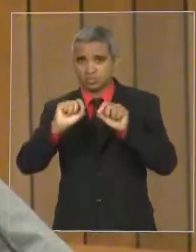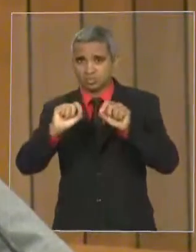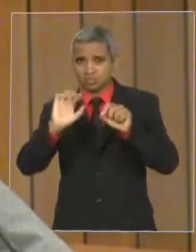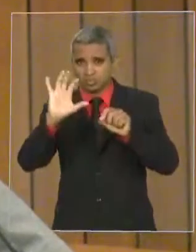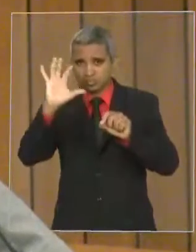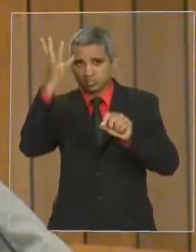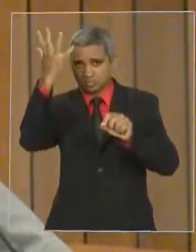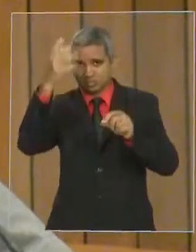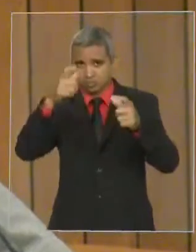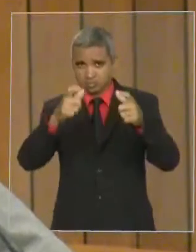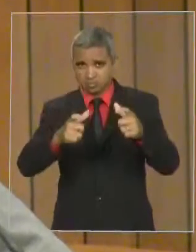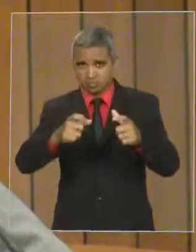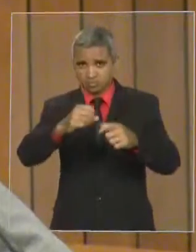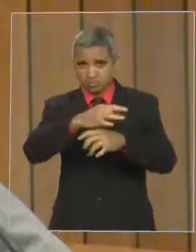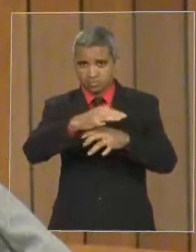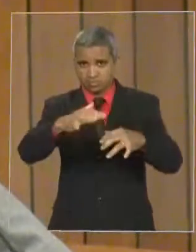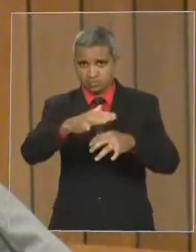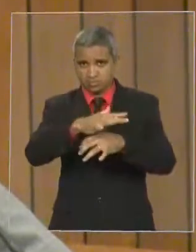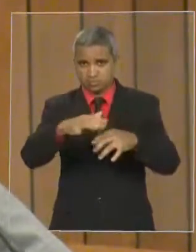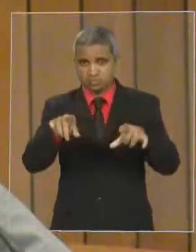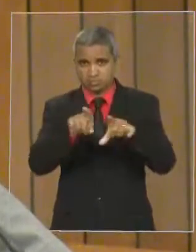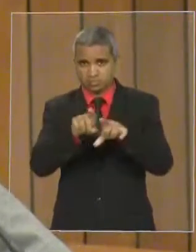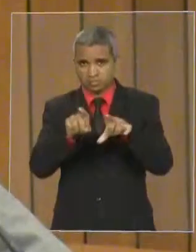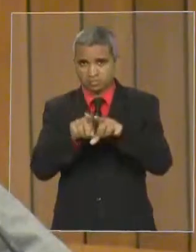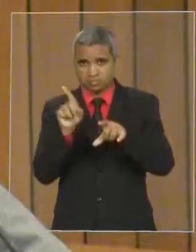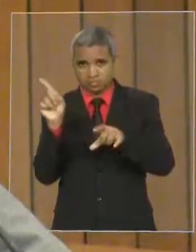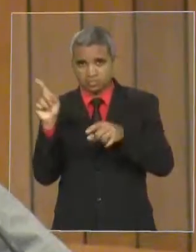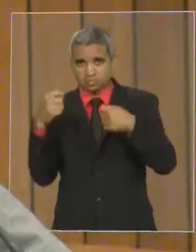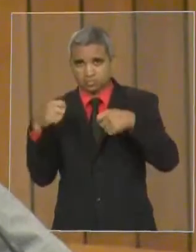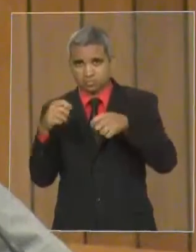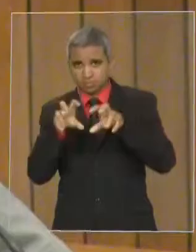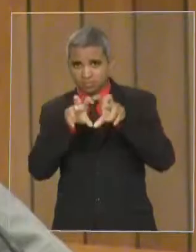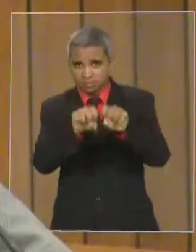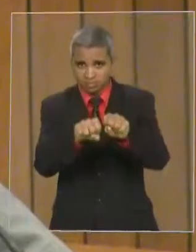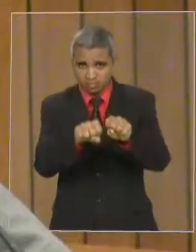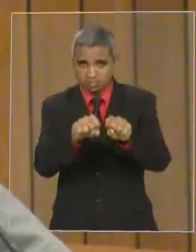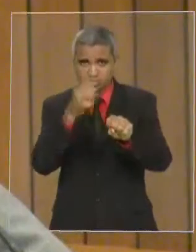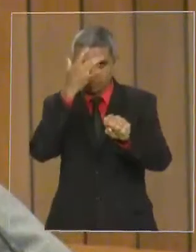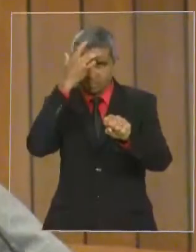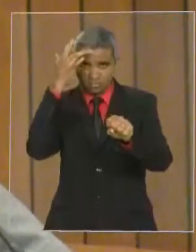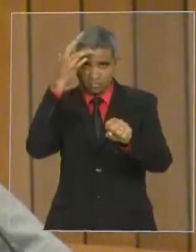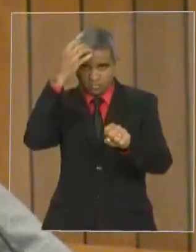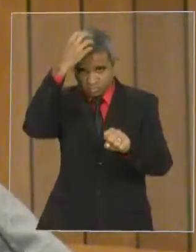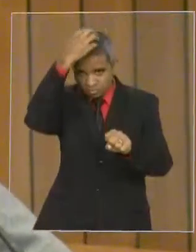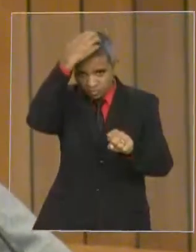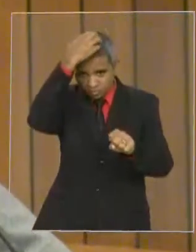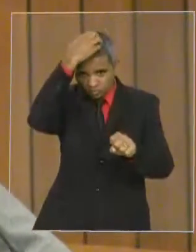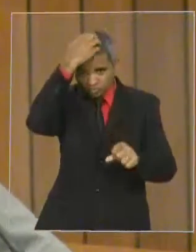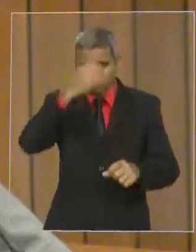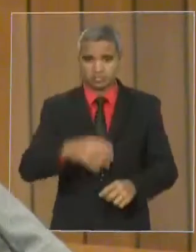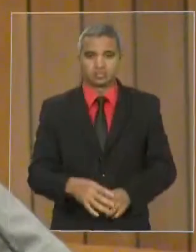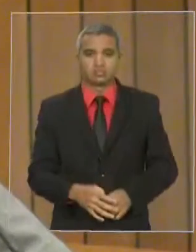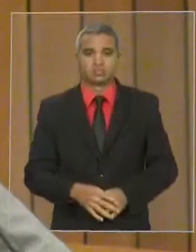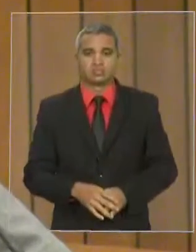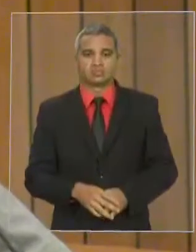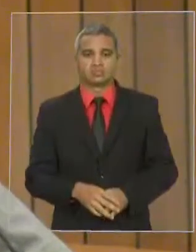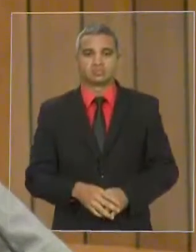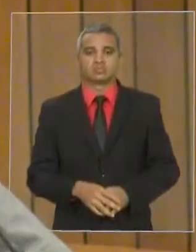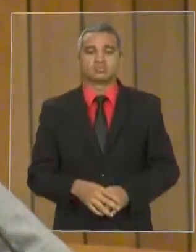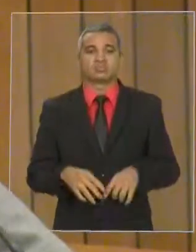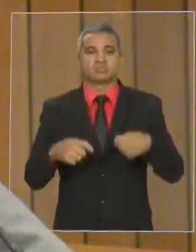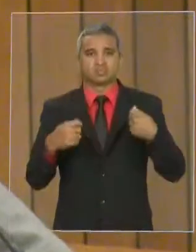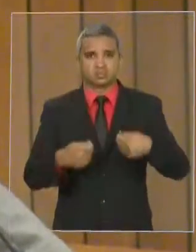tome providências, encontre os devidos culpados para que se possa, assim, ter a garantia